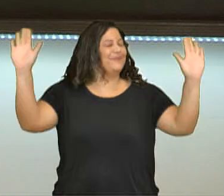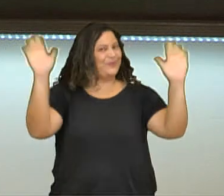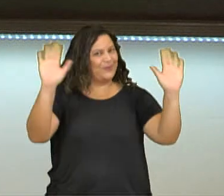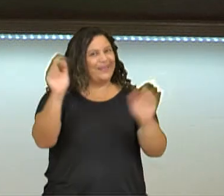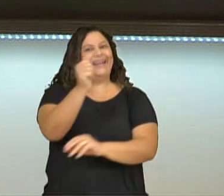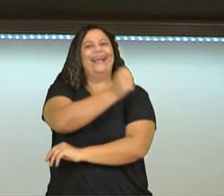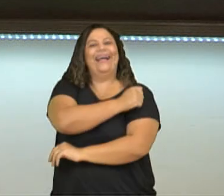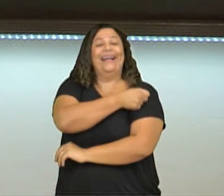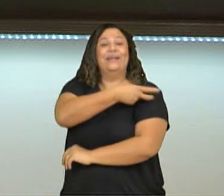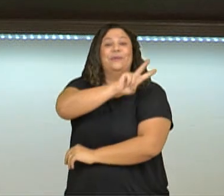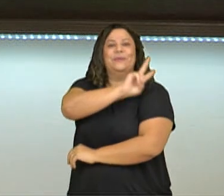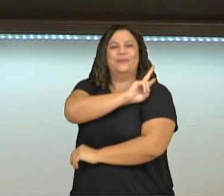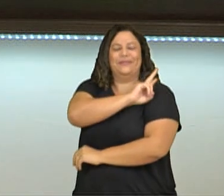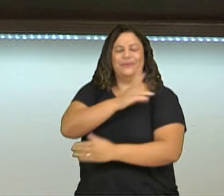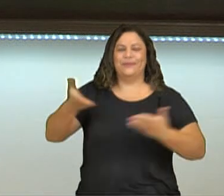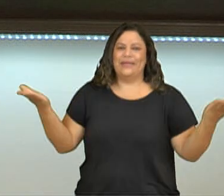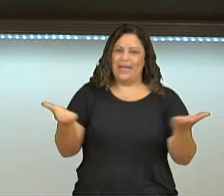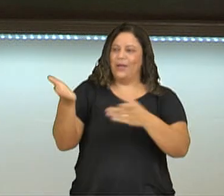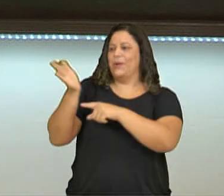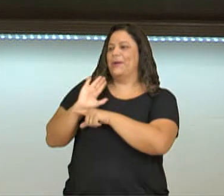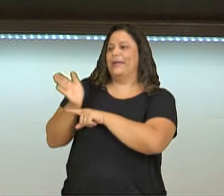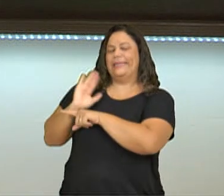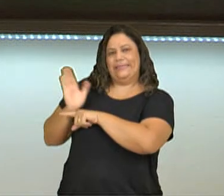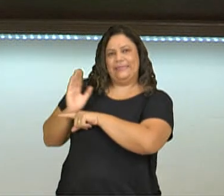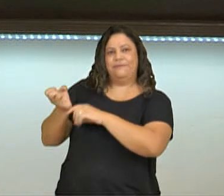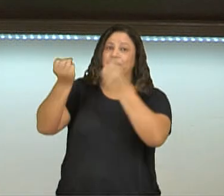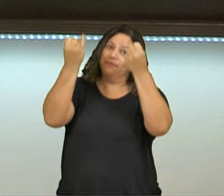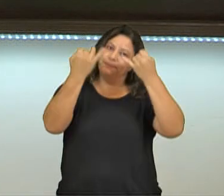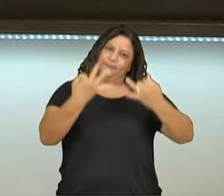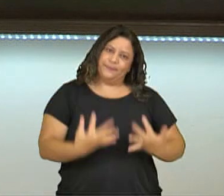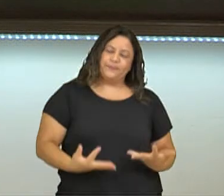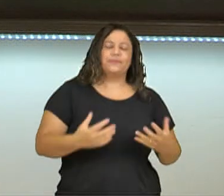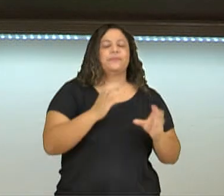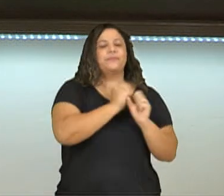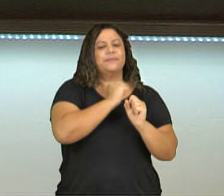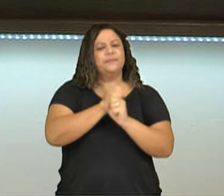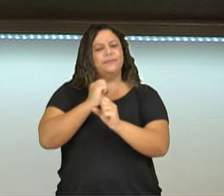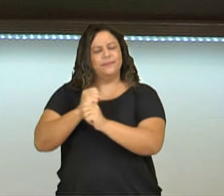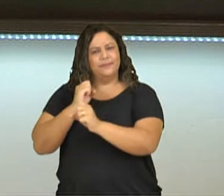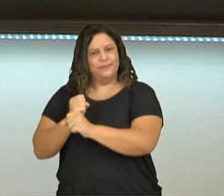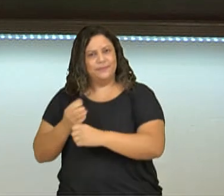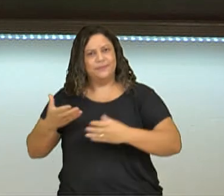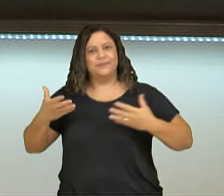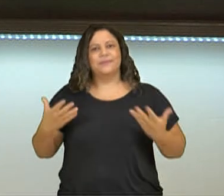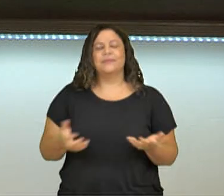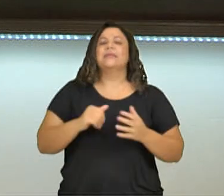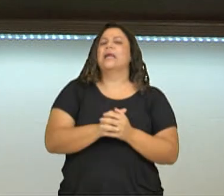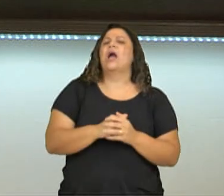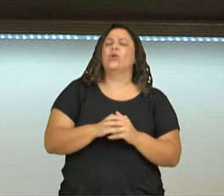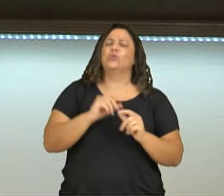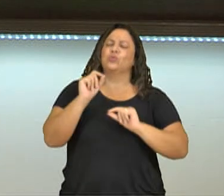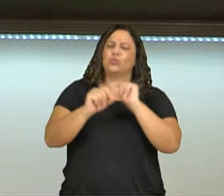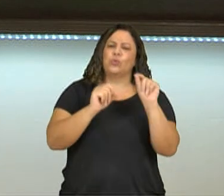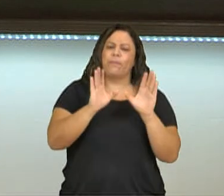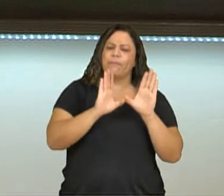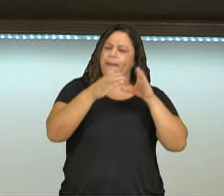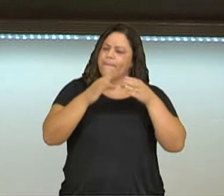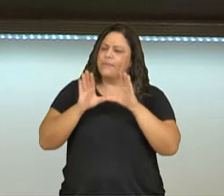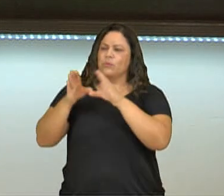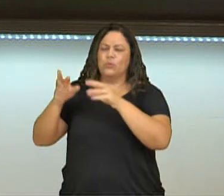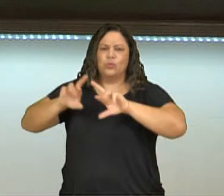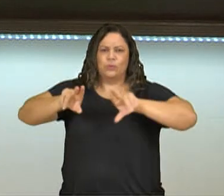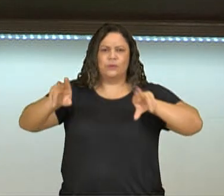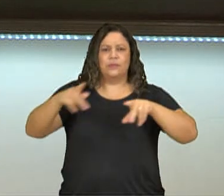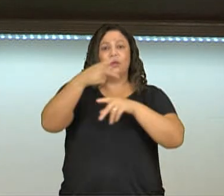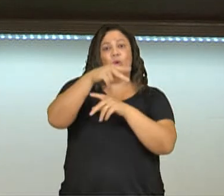Olá, estudantes da segunda série. Neste vídeo, vamos falar sobre cálculos estequiométricos, casos particulares, que são